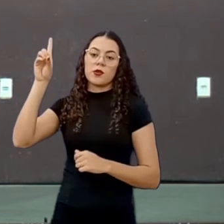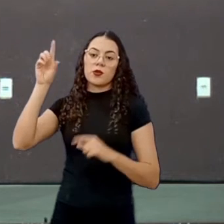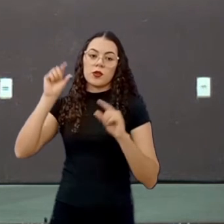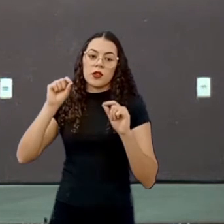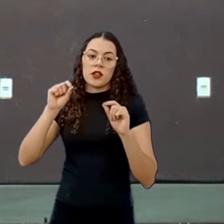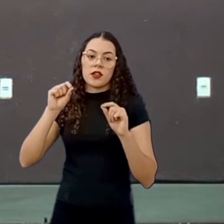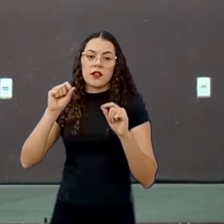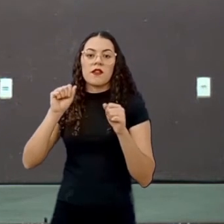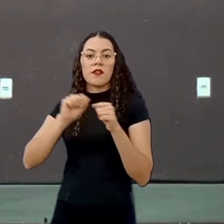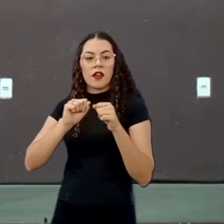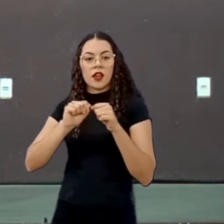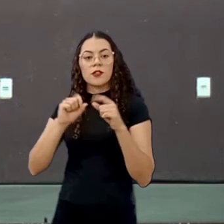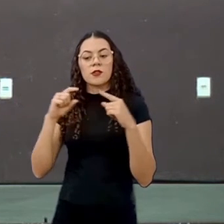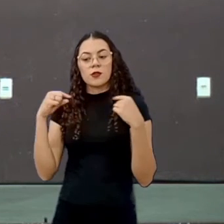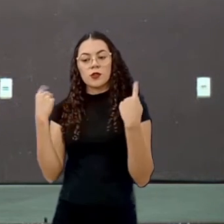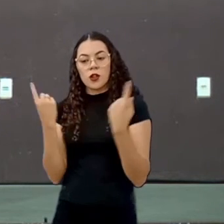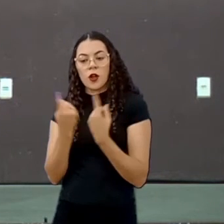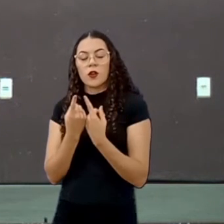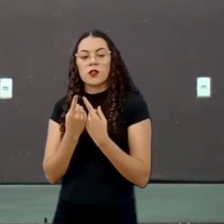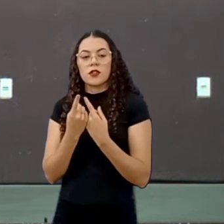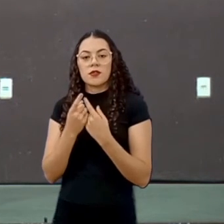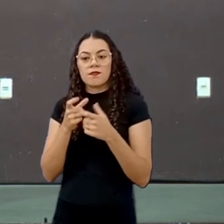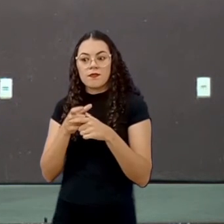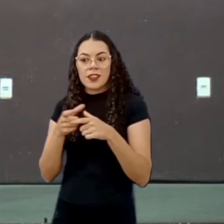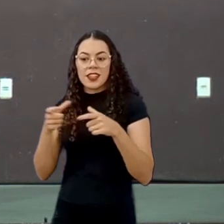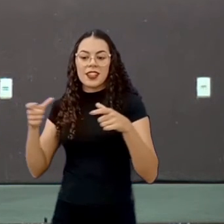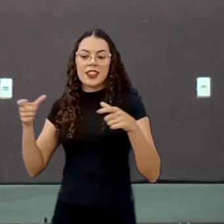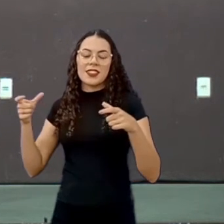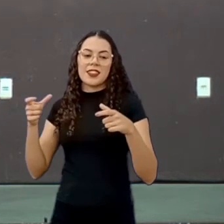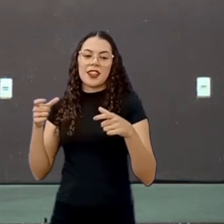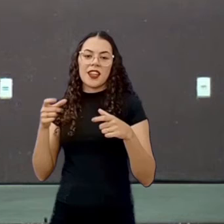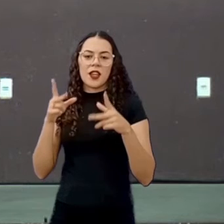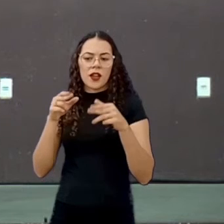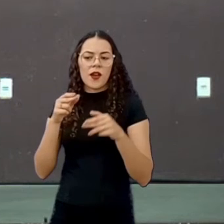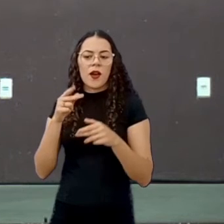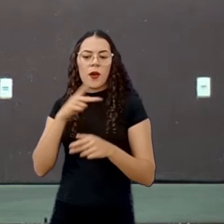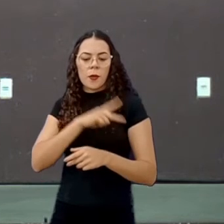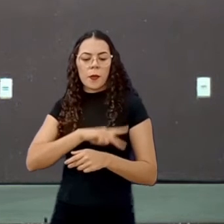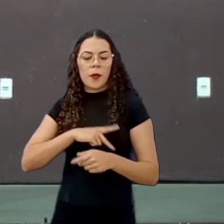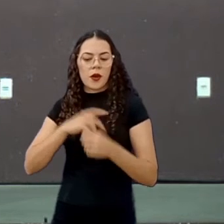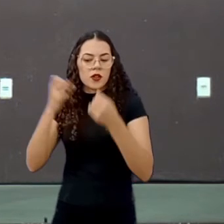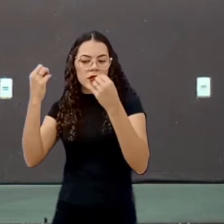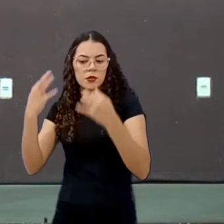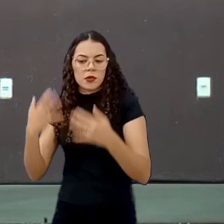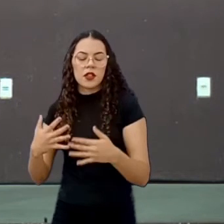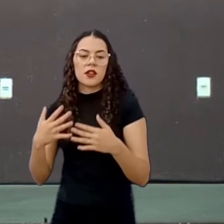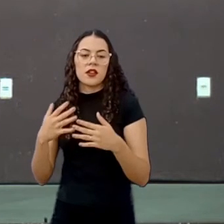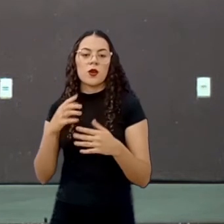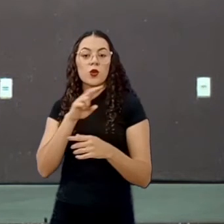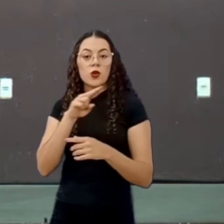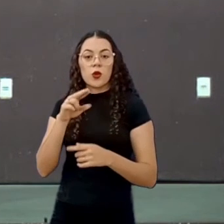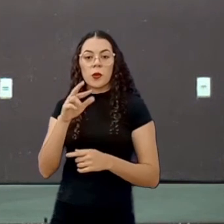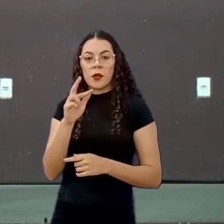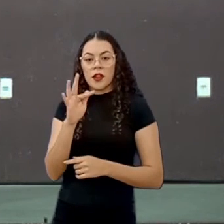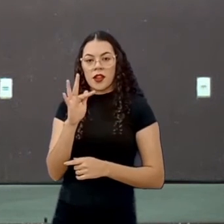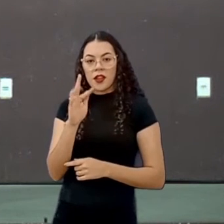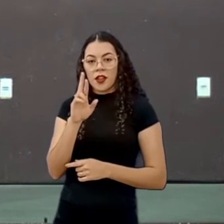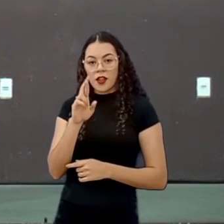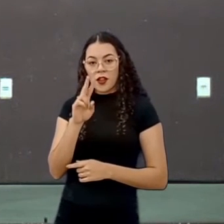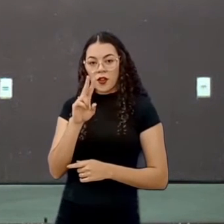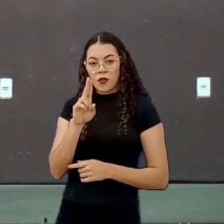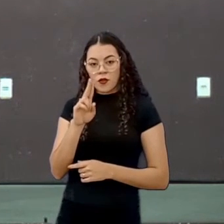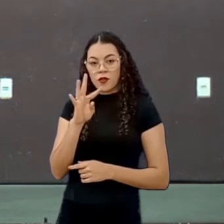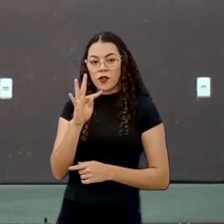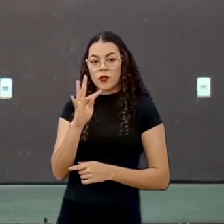fazer você frutificar, como Paulo diz aqui nos versículos que nós lemos agora, frutificar, crescer